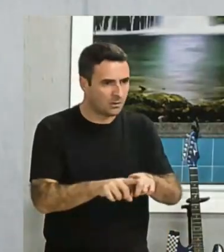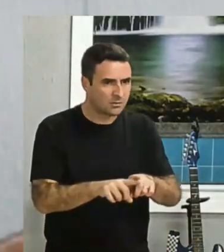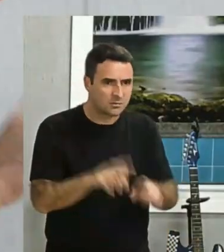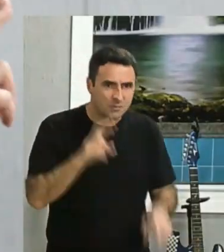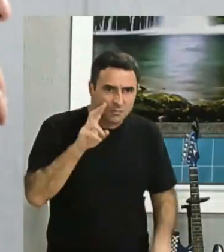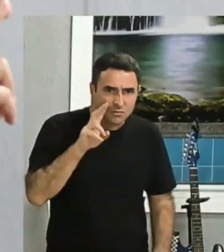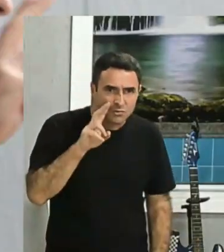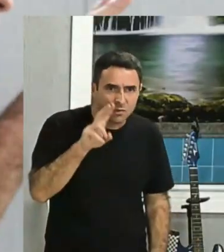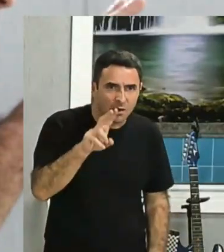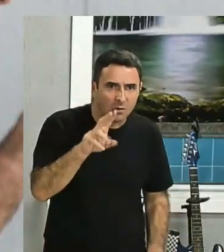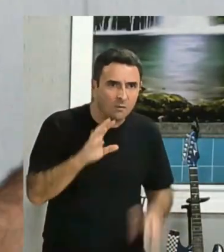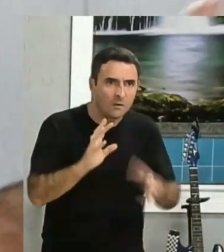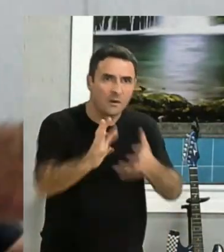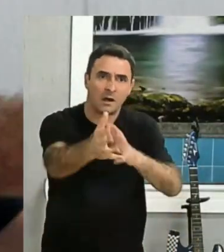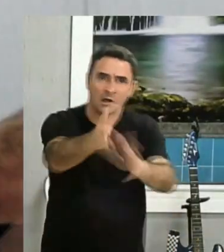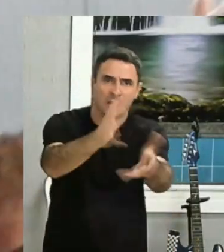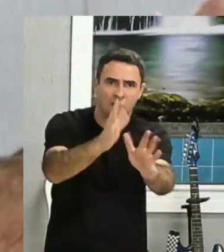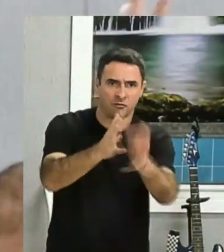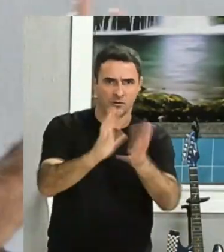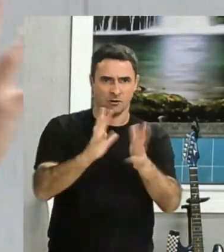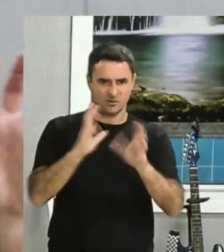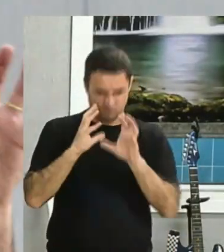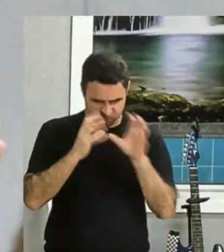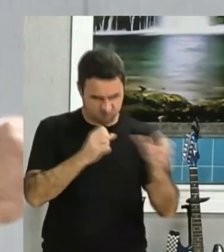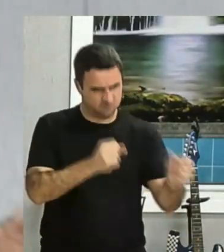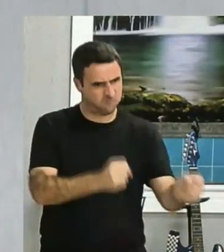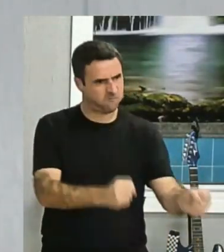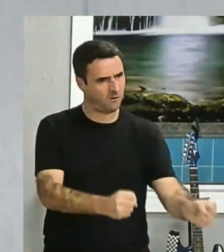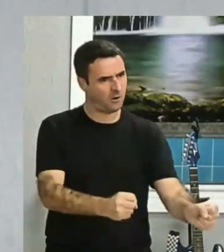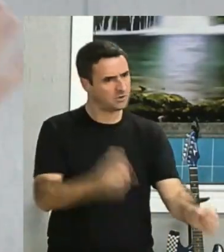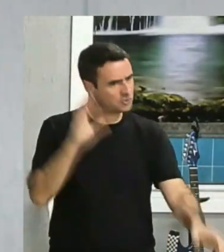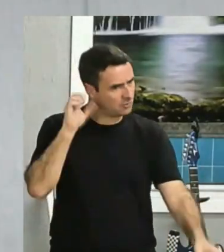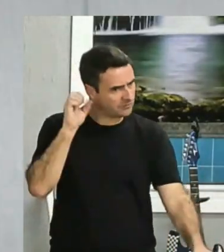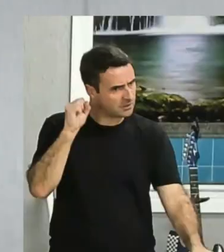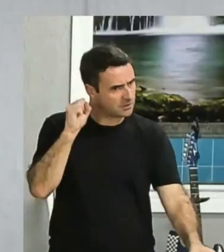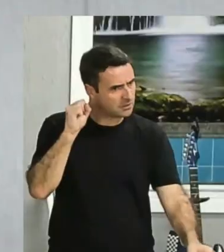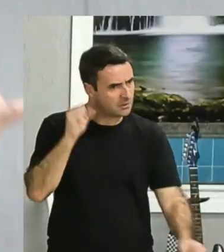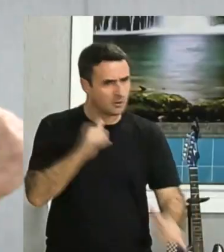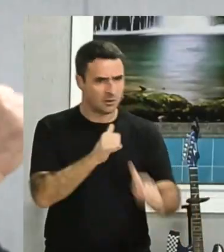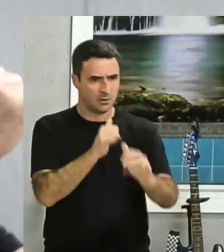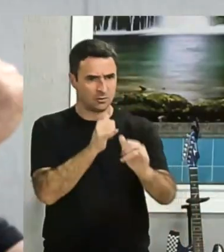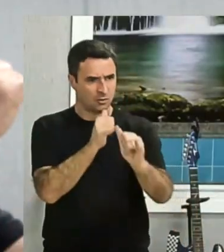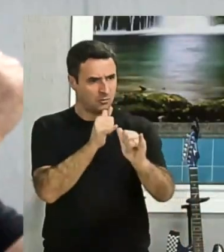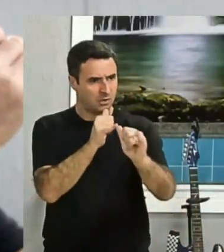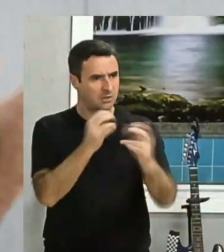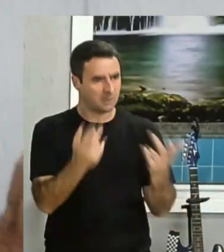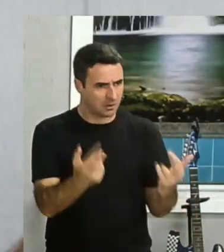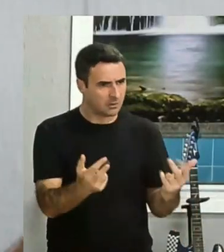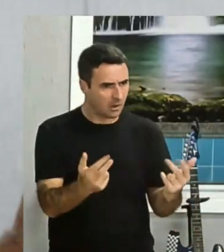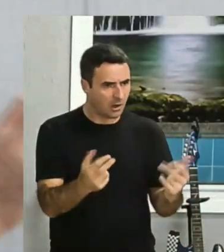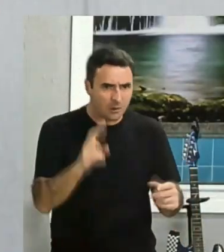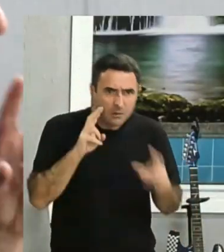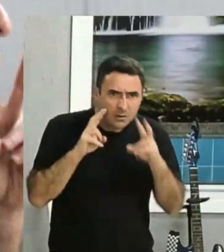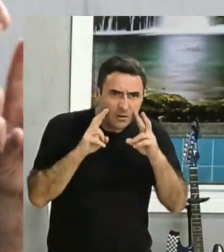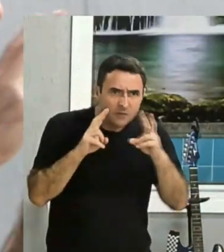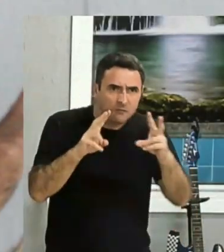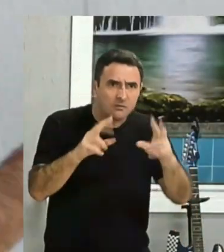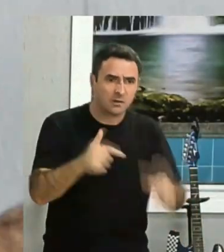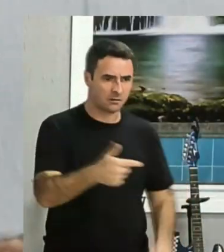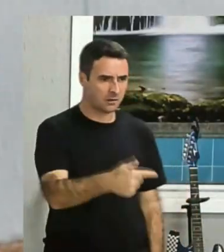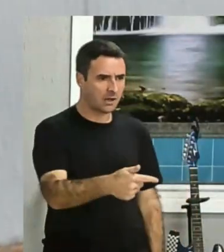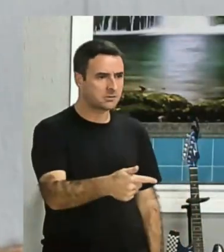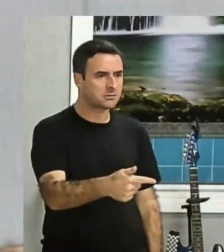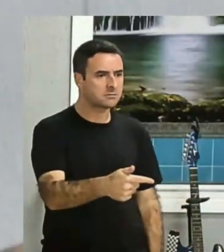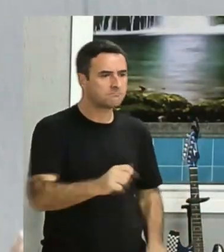ouve aquela voz forte, como sonido de trombeta, ele se volta e vê